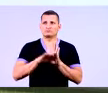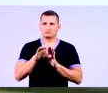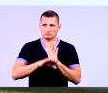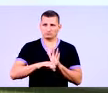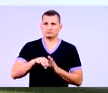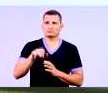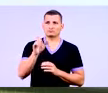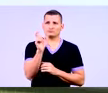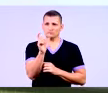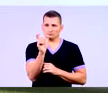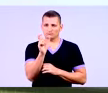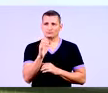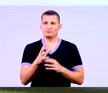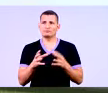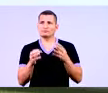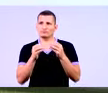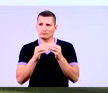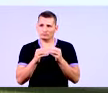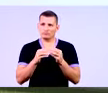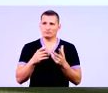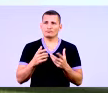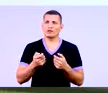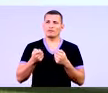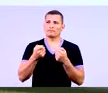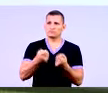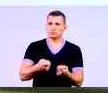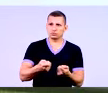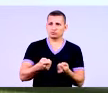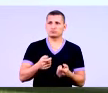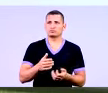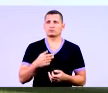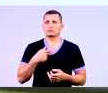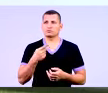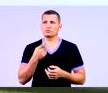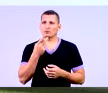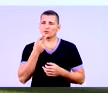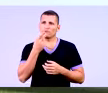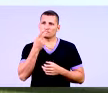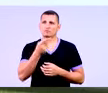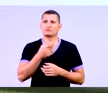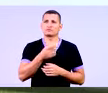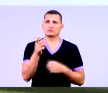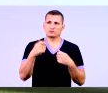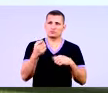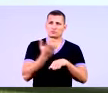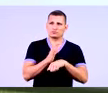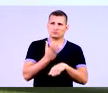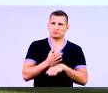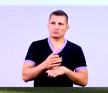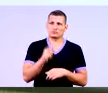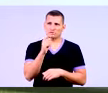atribuições dessas aplicações porque como eu disse 'vocês têm praticar apenas aqui eu dei quatro é